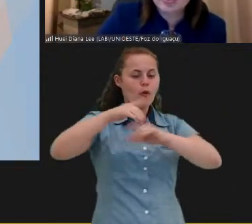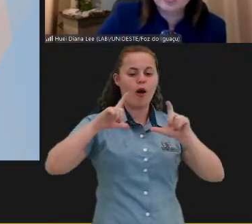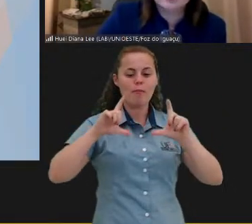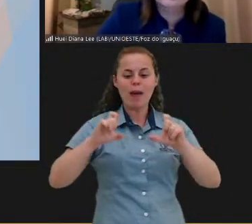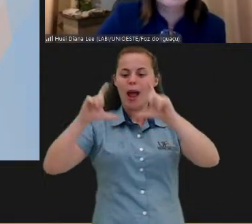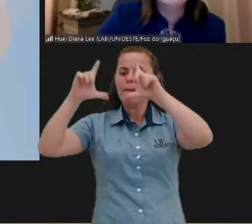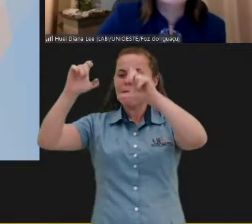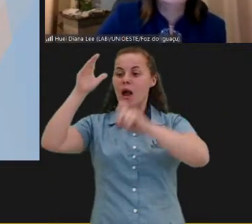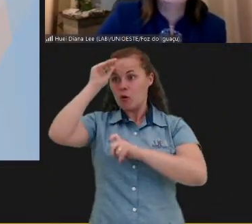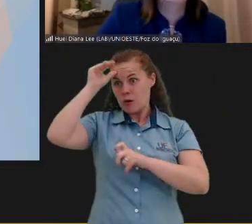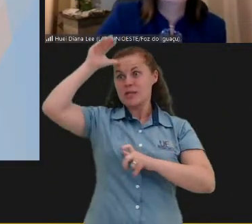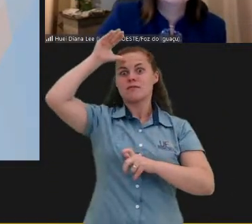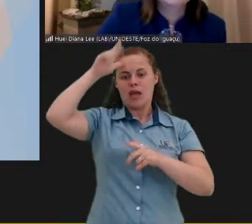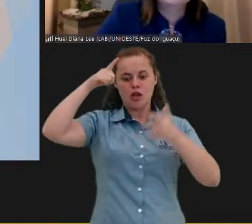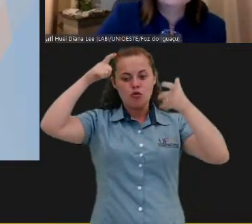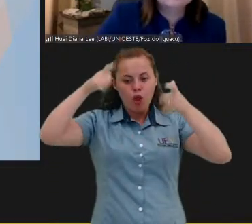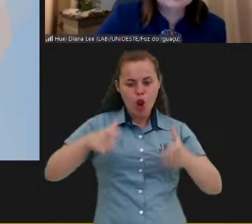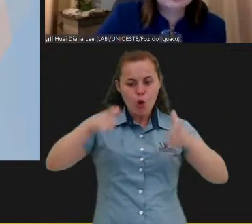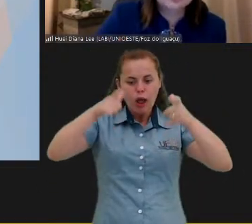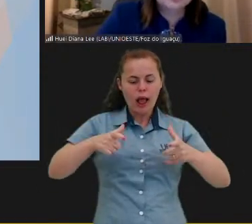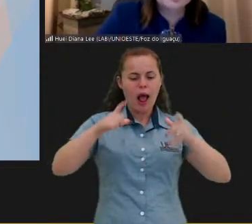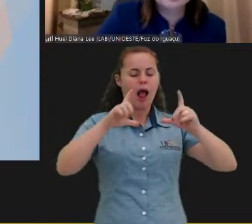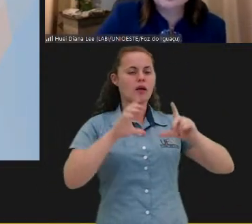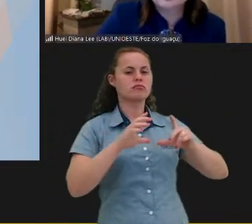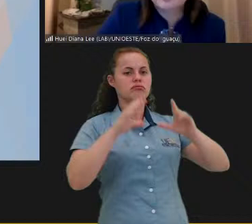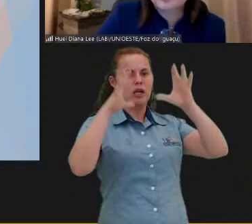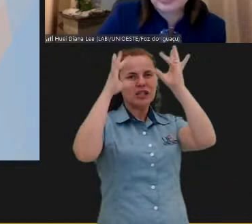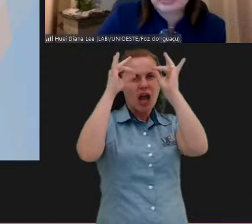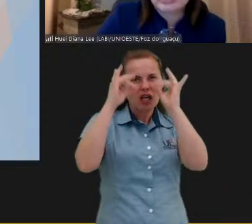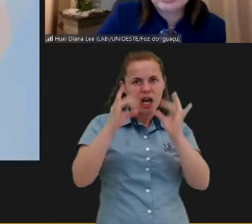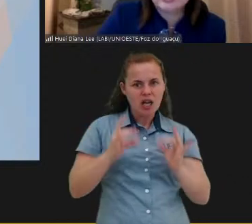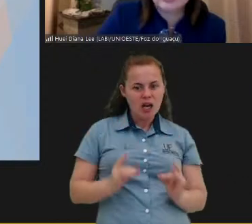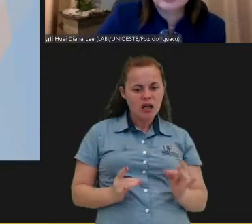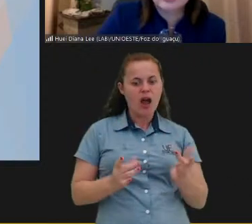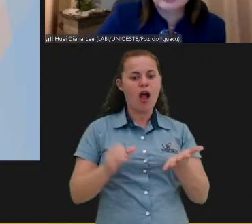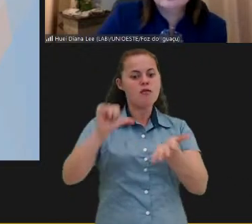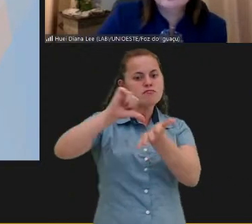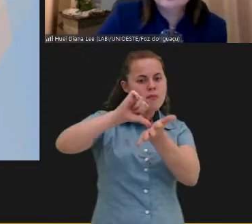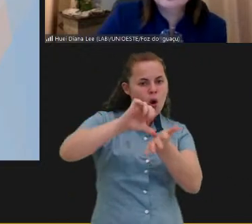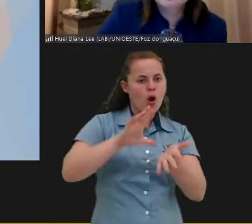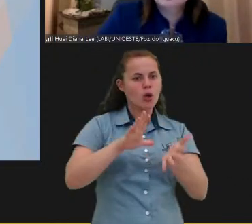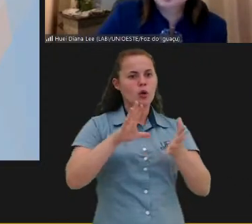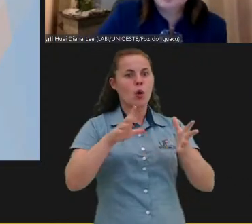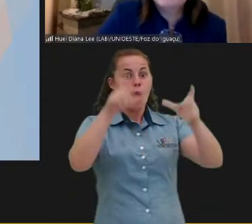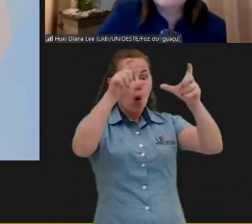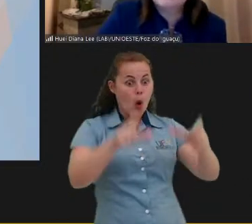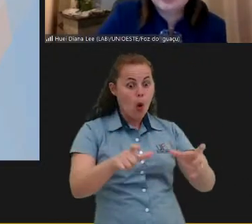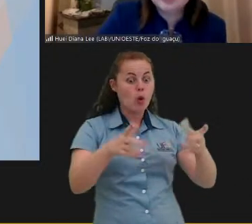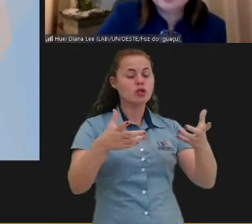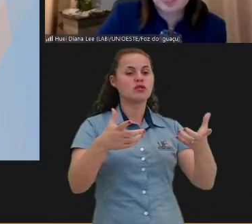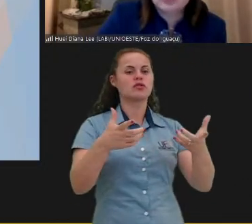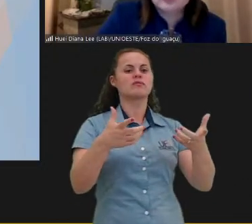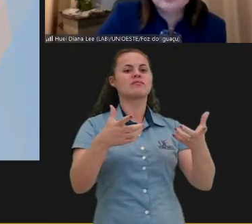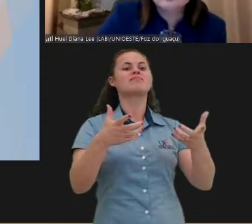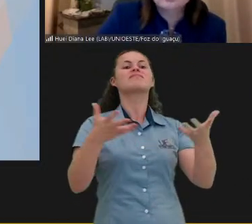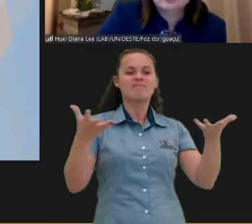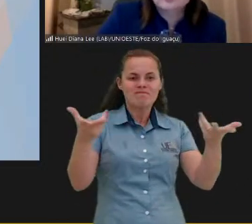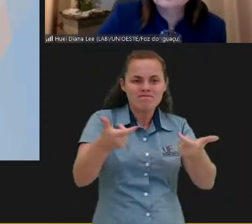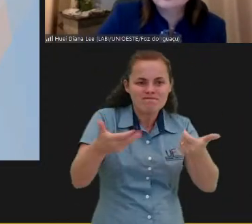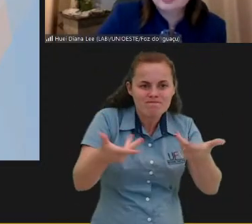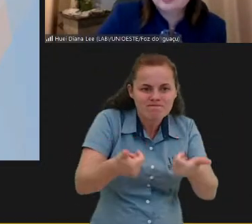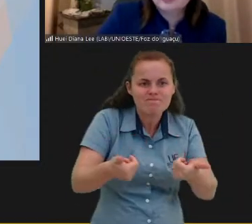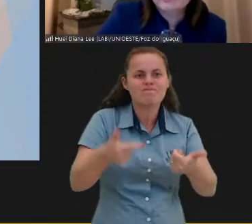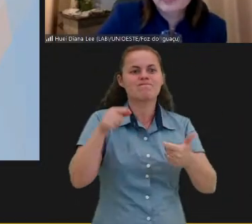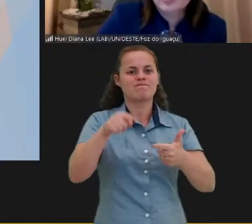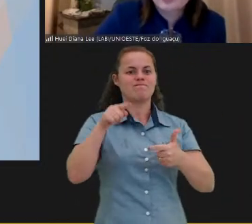sobre o terreno, eles colocavam descrições dos pontos de referência. Então, se usou a habilidade